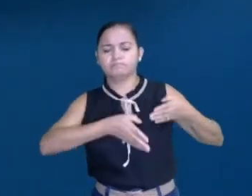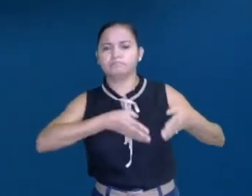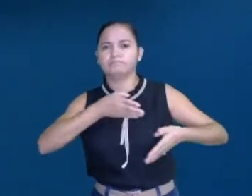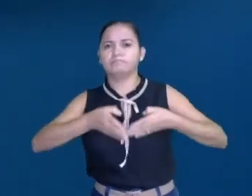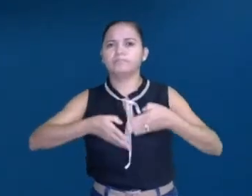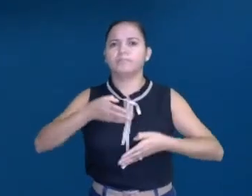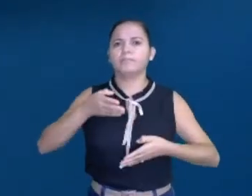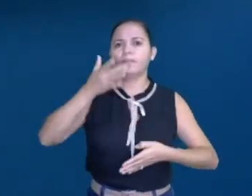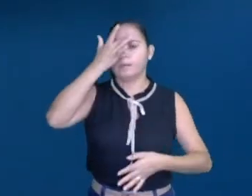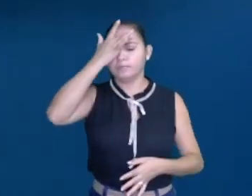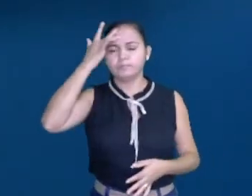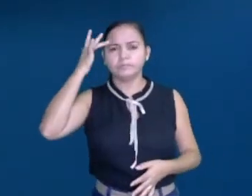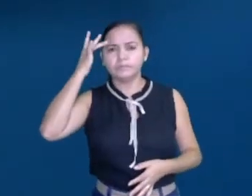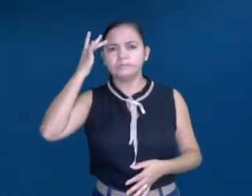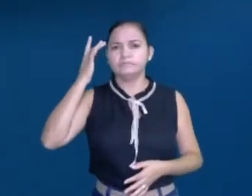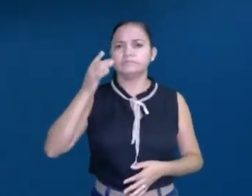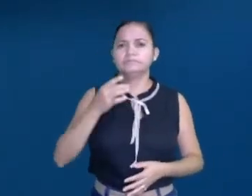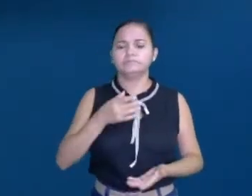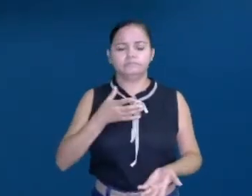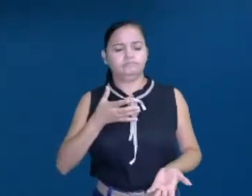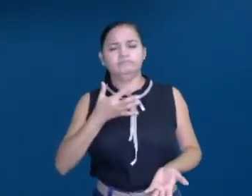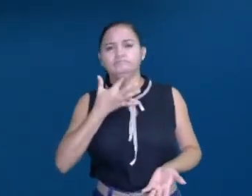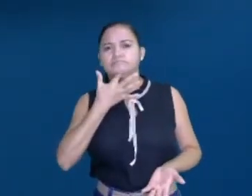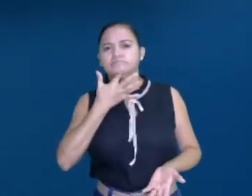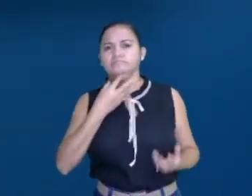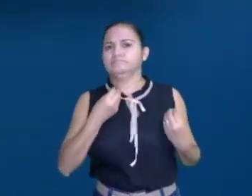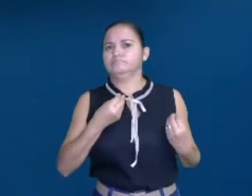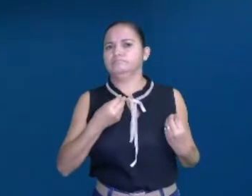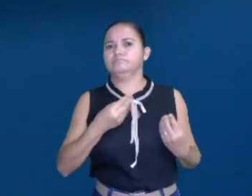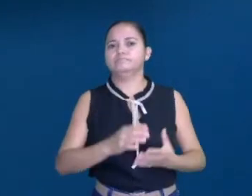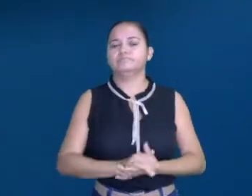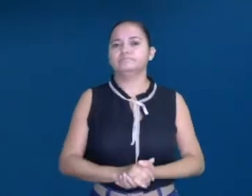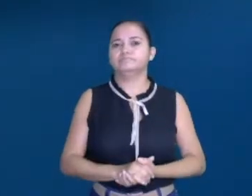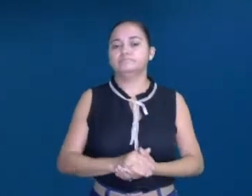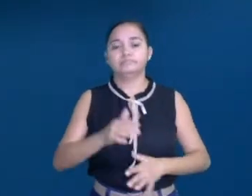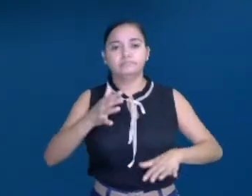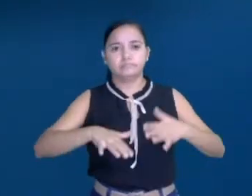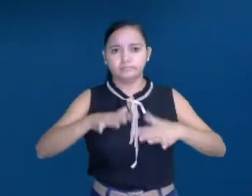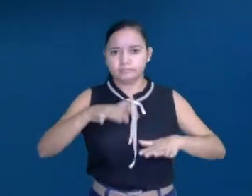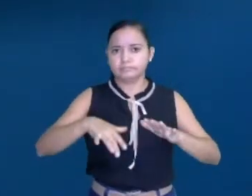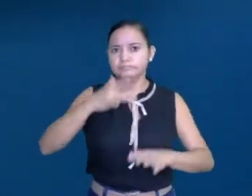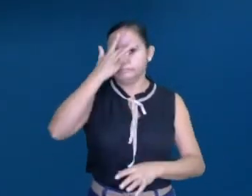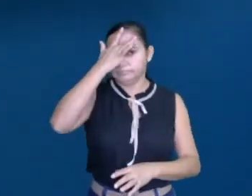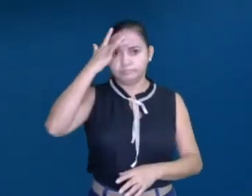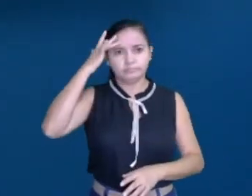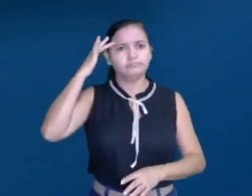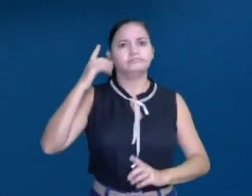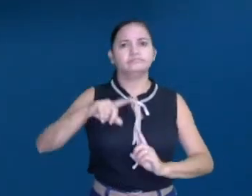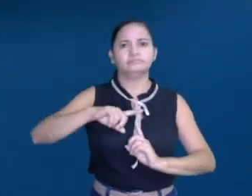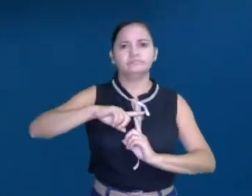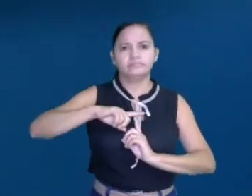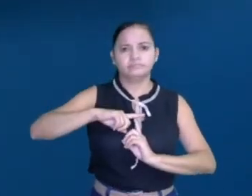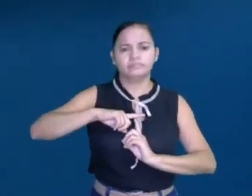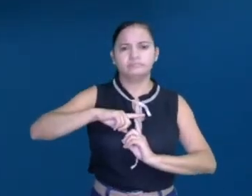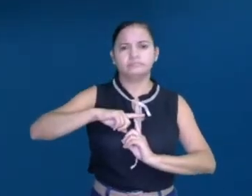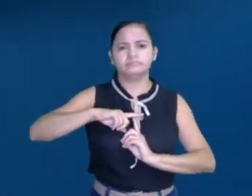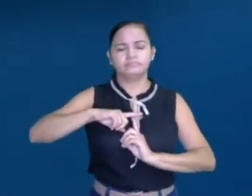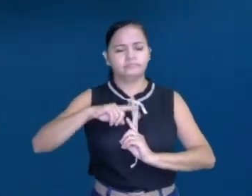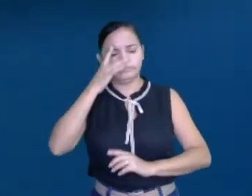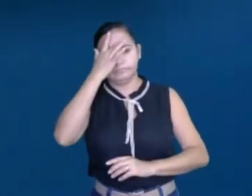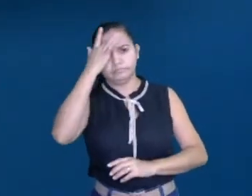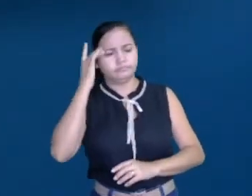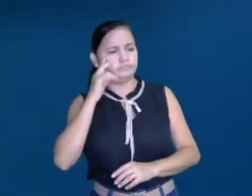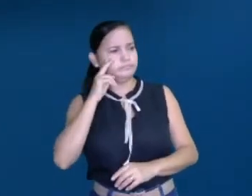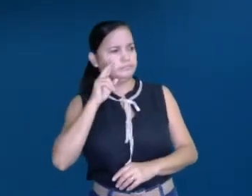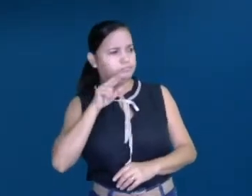grupo? Muitas vezes a gente leva um crucifixo no peito e aquilo nos faz reconhecido